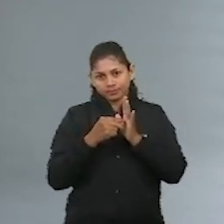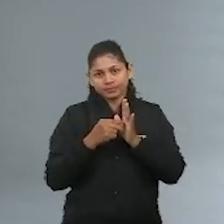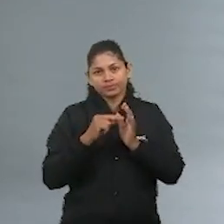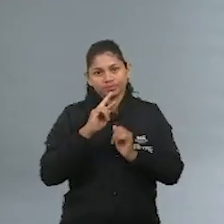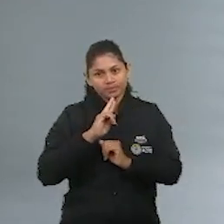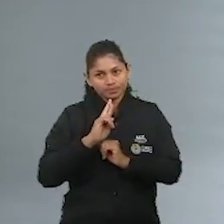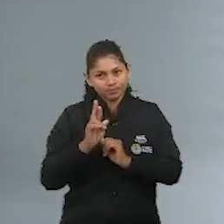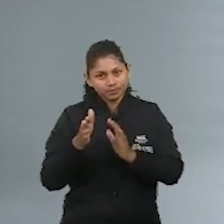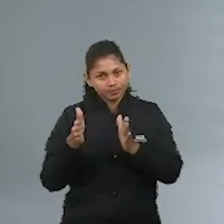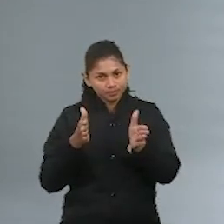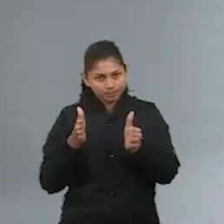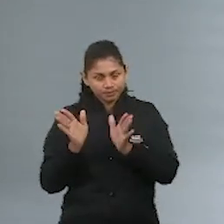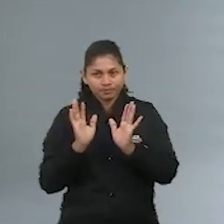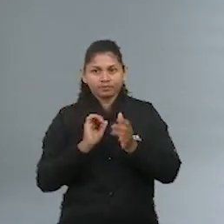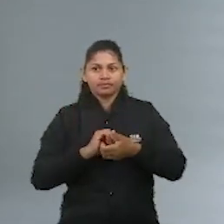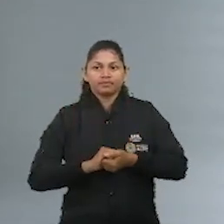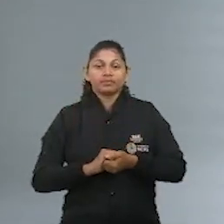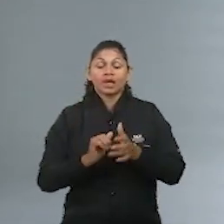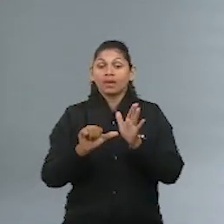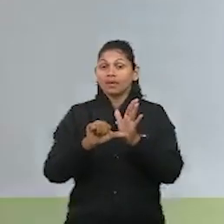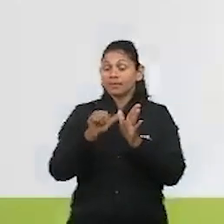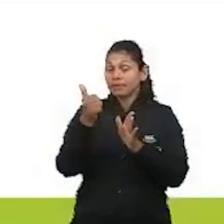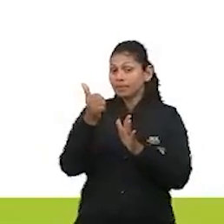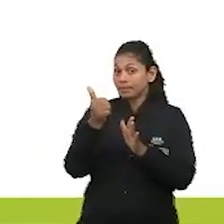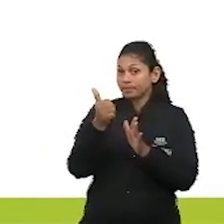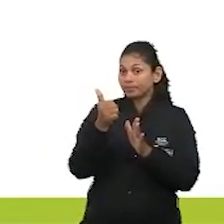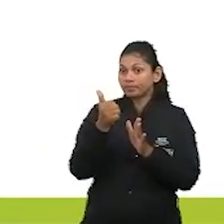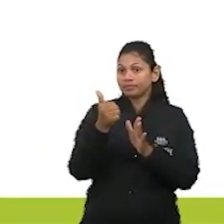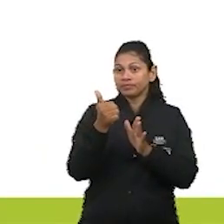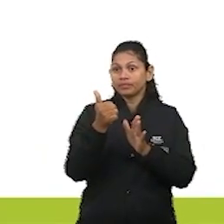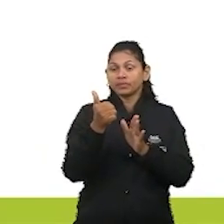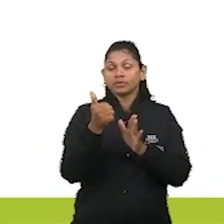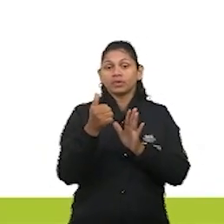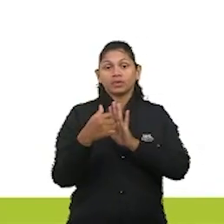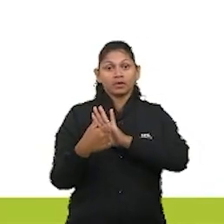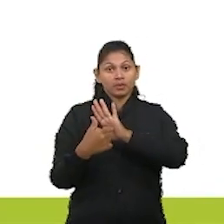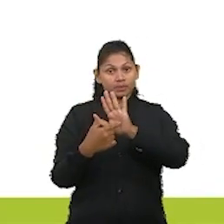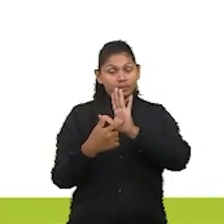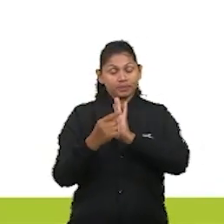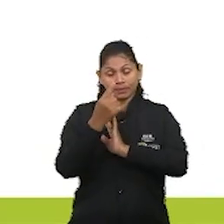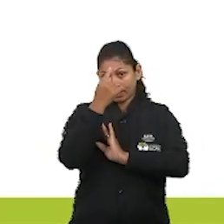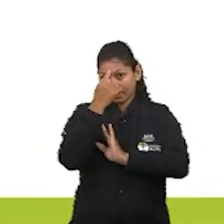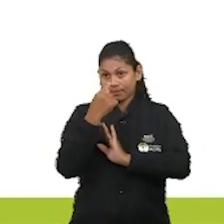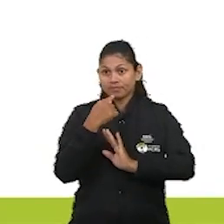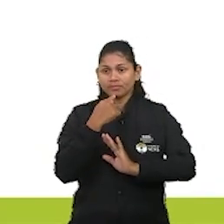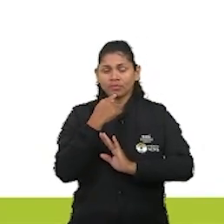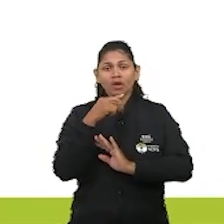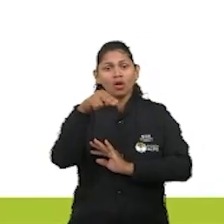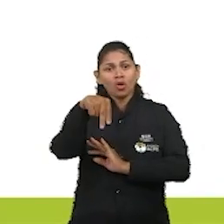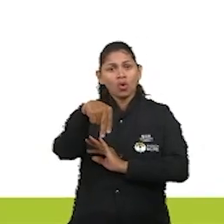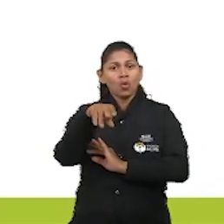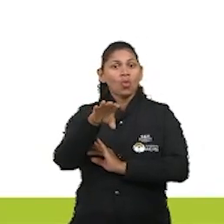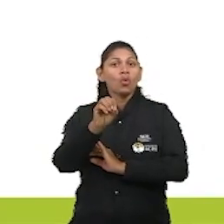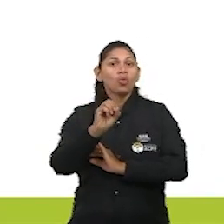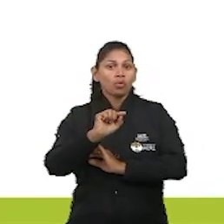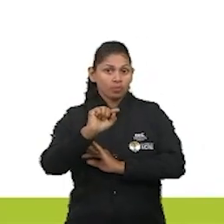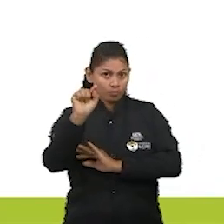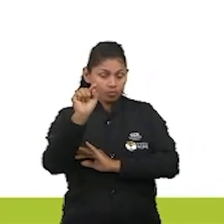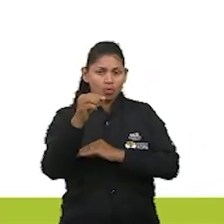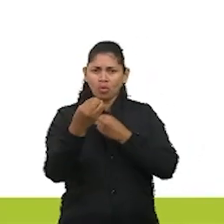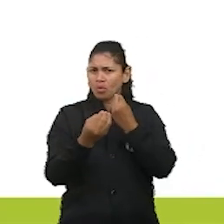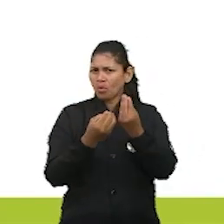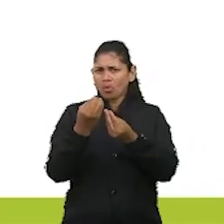resolução. A primeira é a seguinte, vou colocar aqui para você, é o nó. Como é que a gente vai identificar o